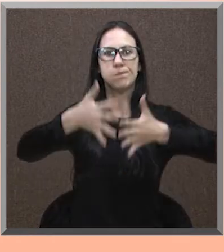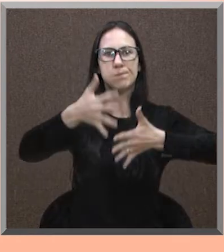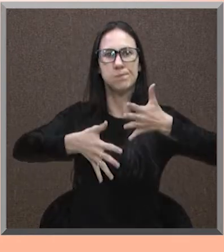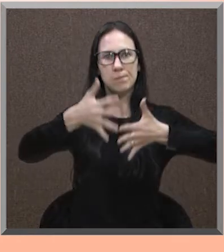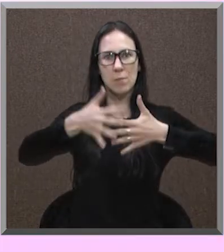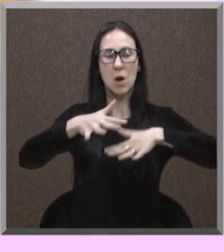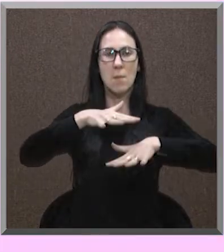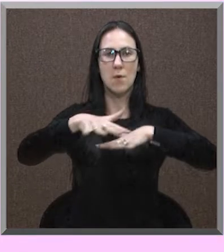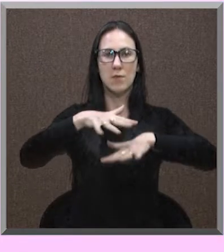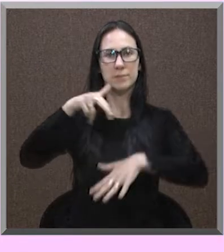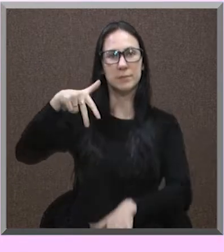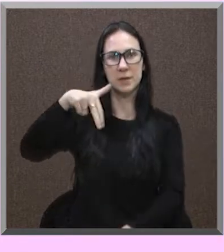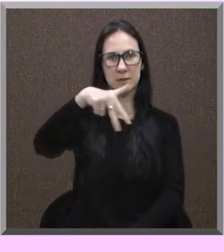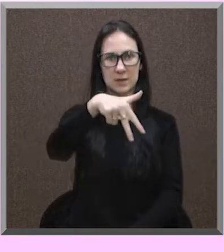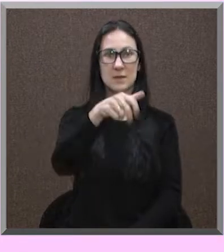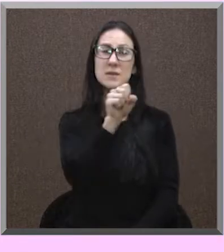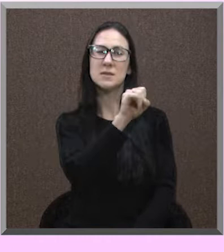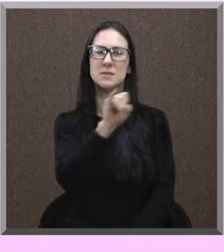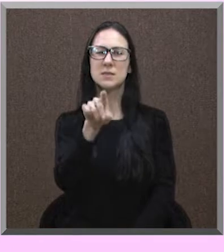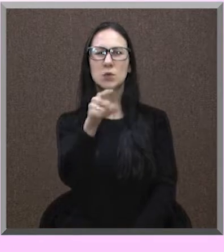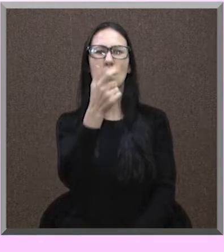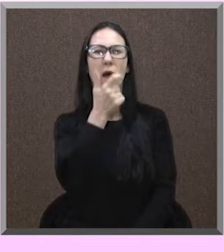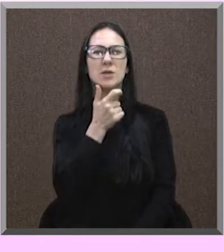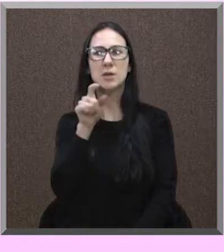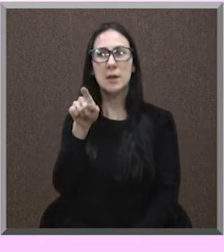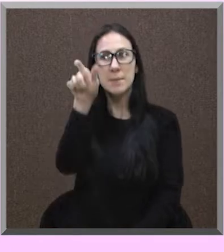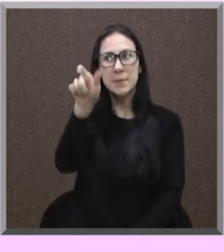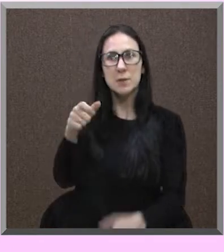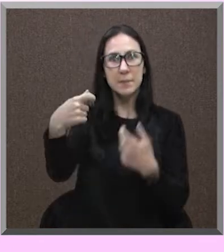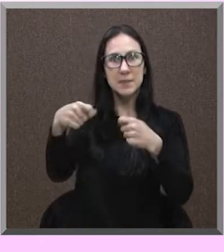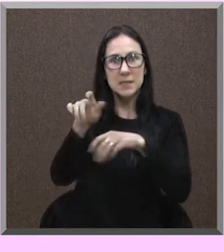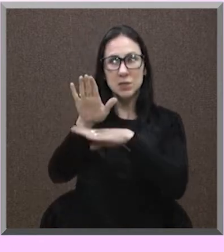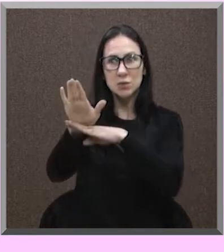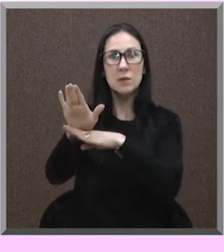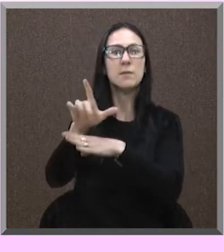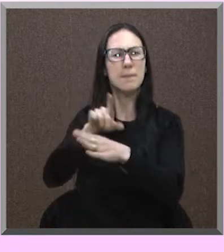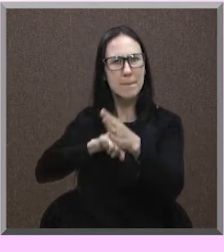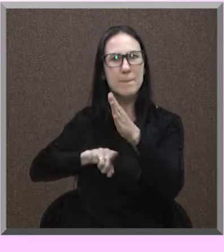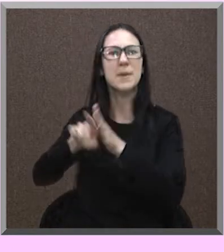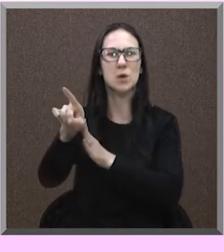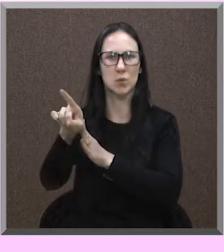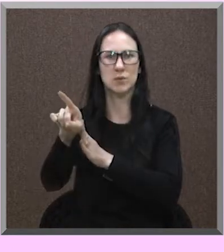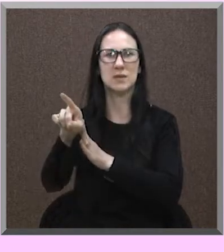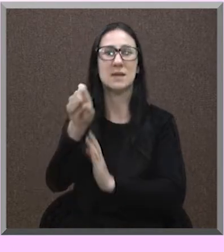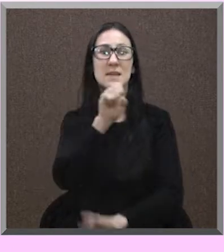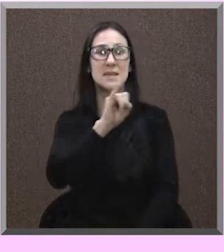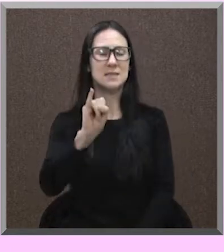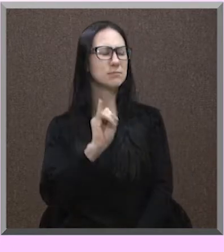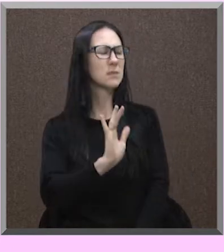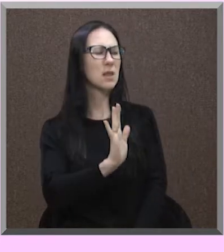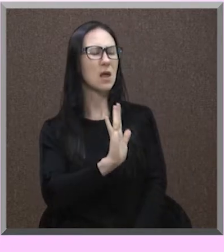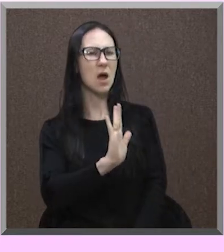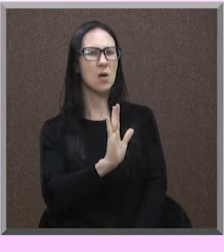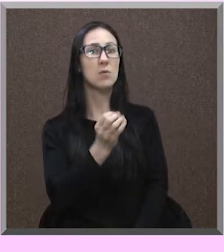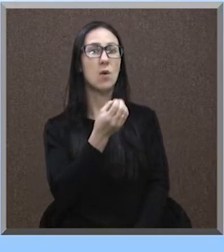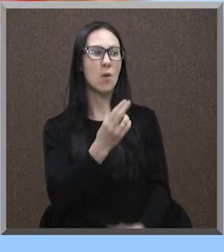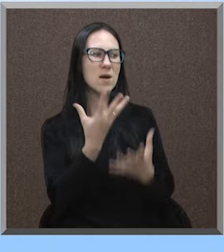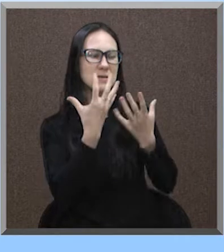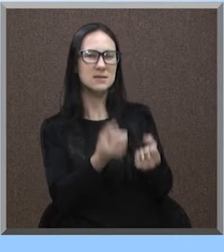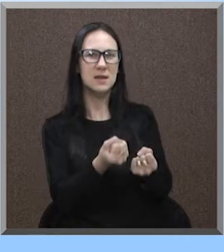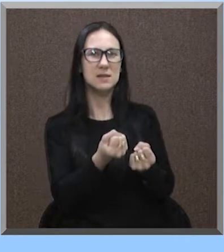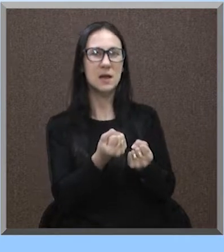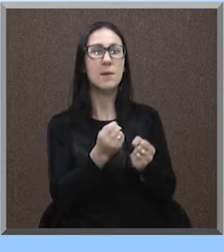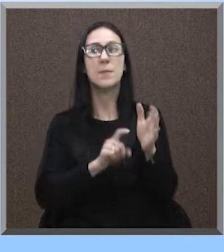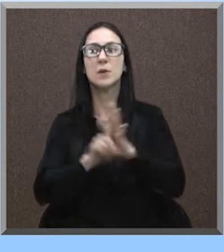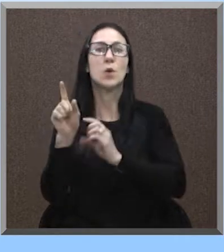ou bengala. Se achar que ela precisa de ajuda, pergunte. Se ela aceitar, peça para te dizer o que você deve fazer.